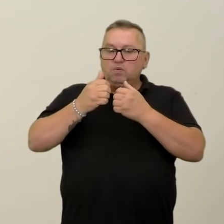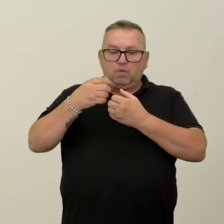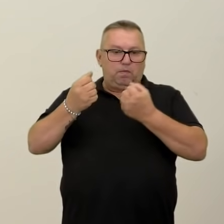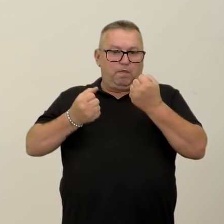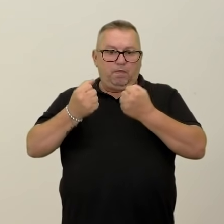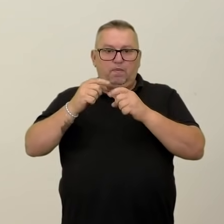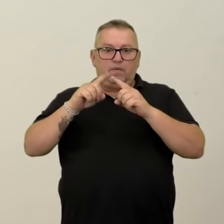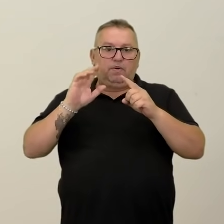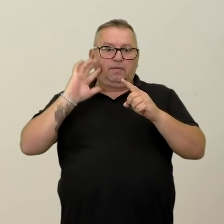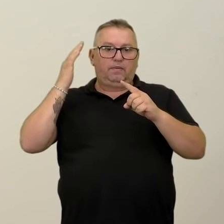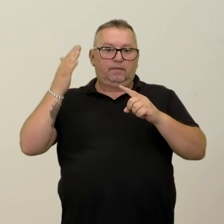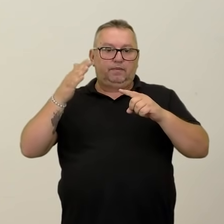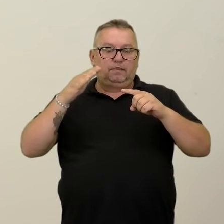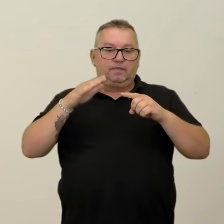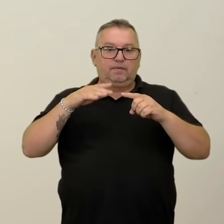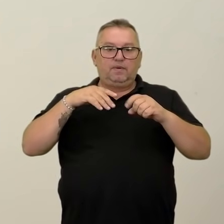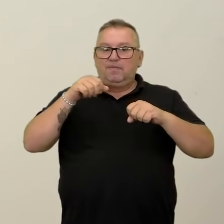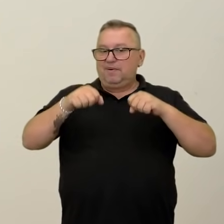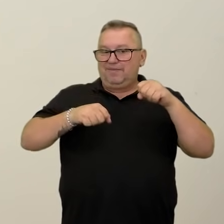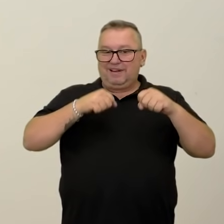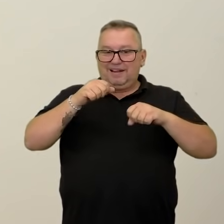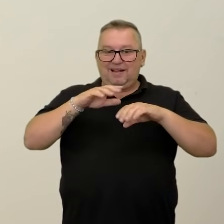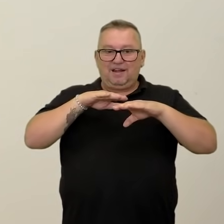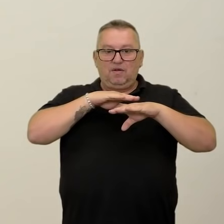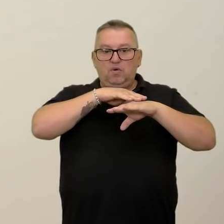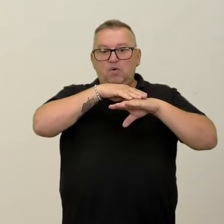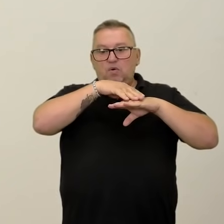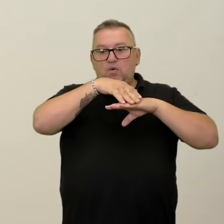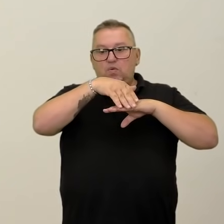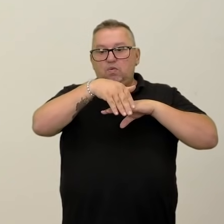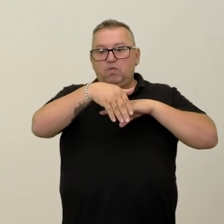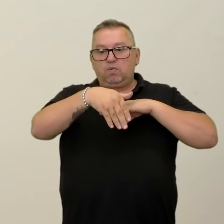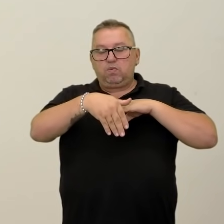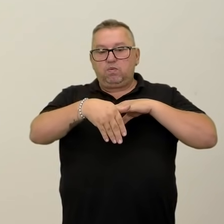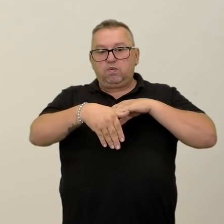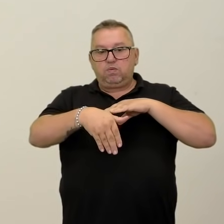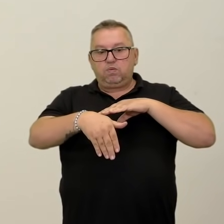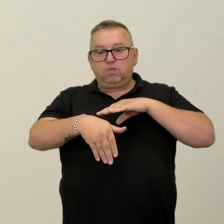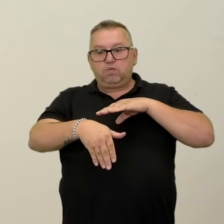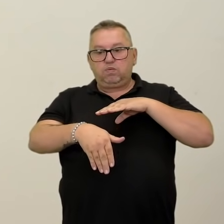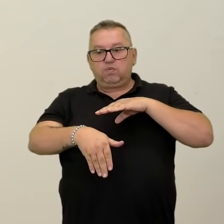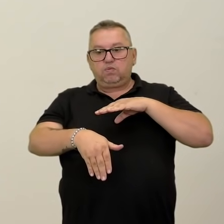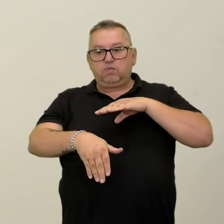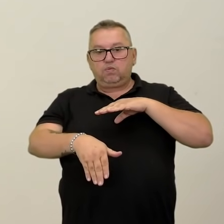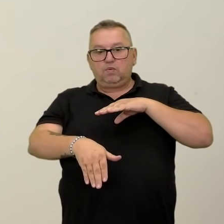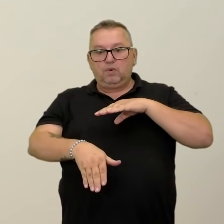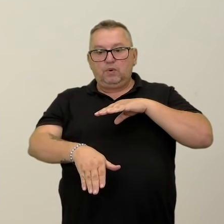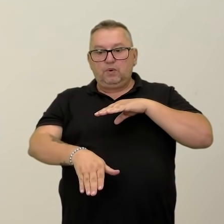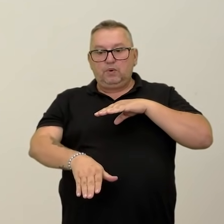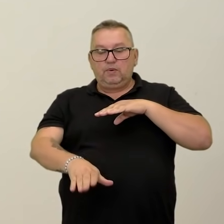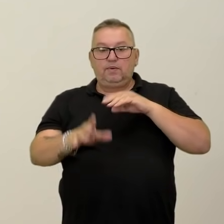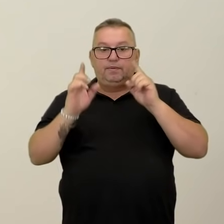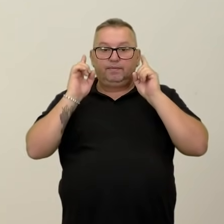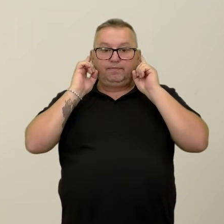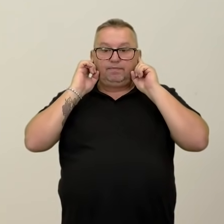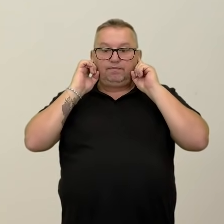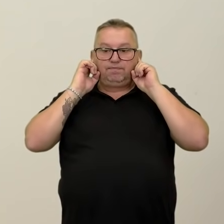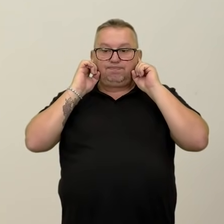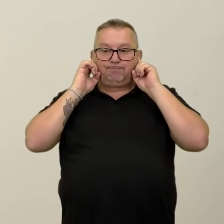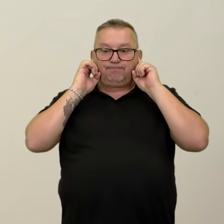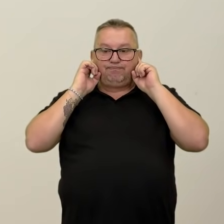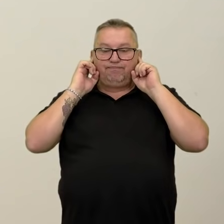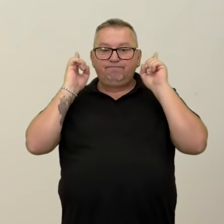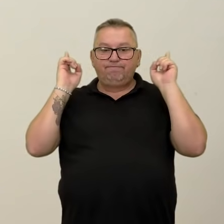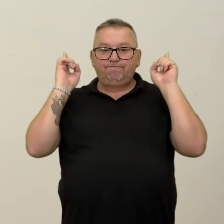que que acontece ou pego minha bike né aí eu vou descendo a serra quando chega num determinado momento que que acontece com o meu ouvido